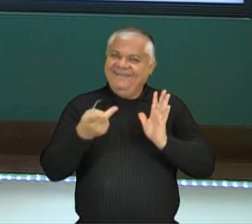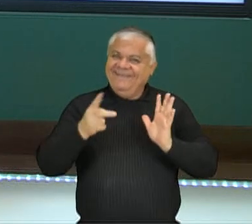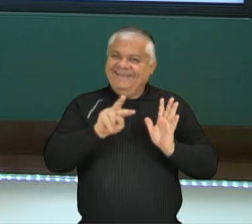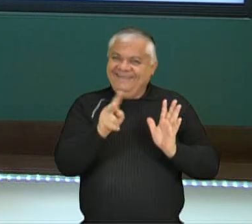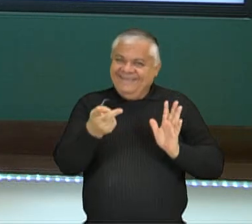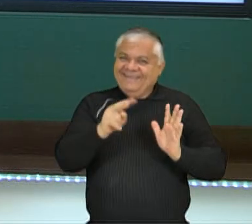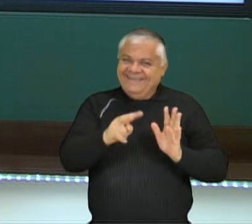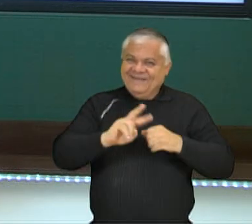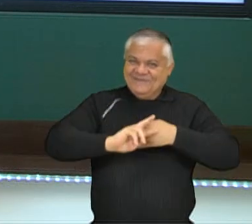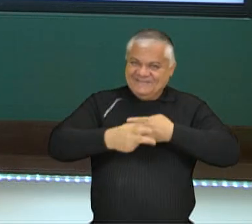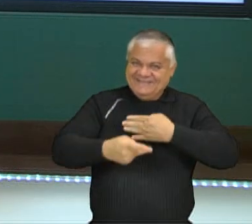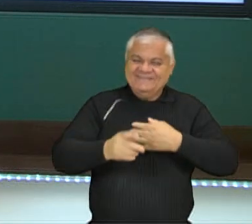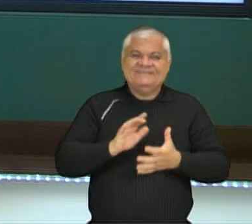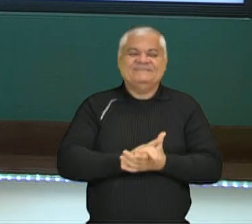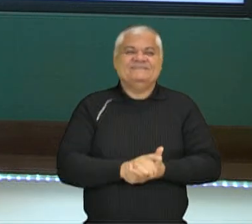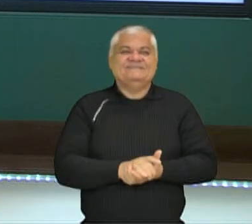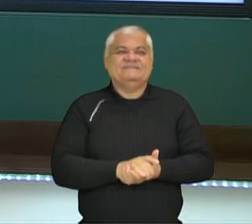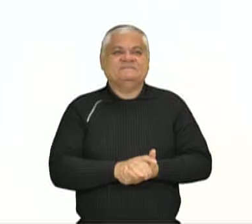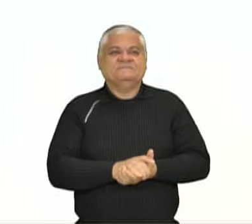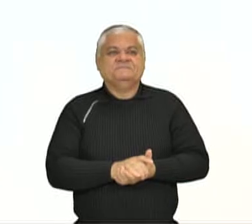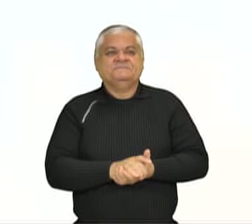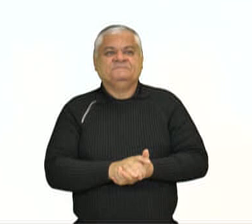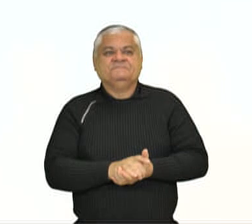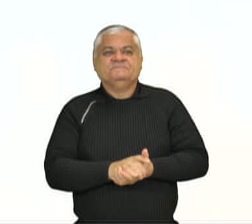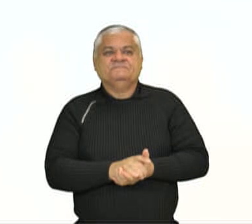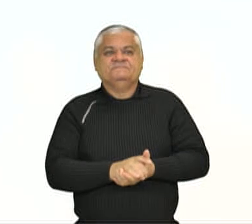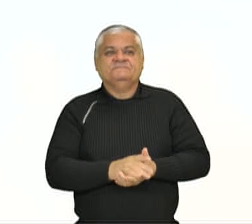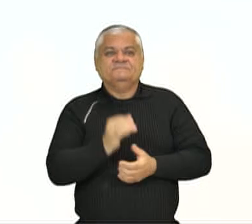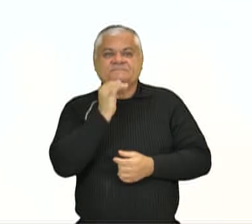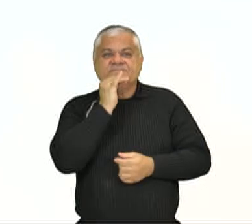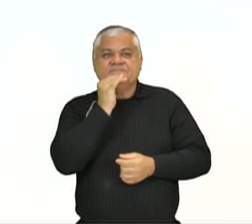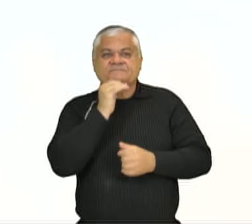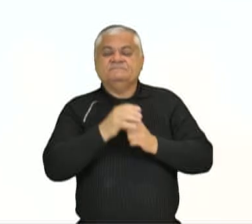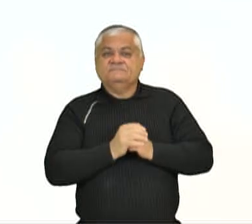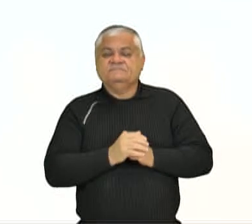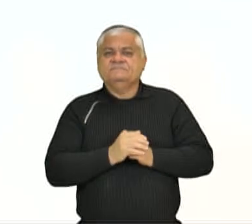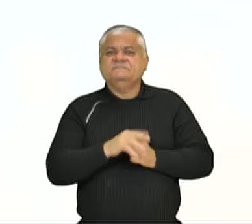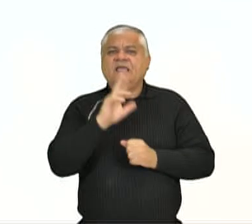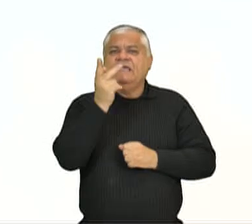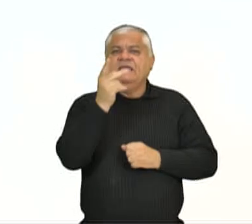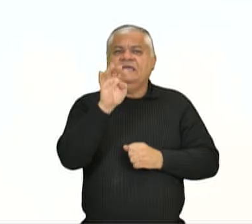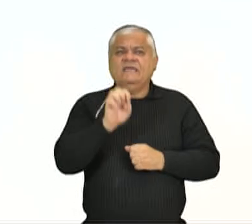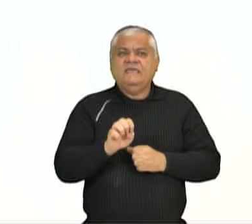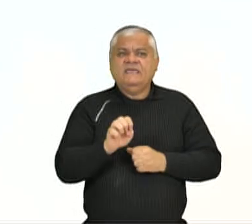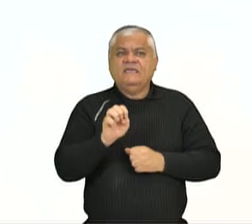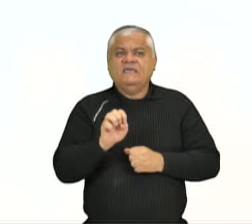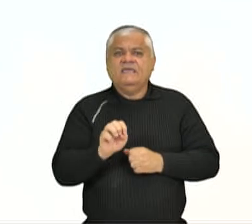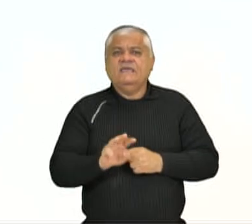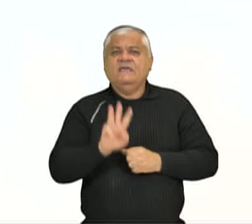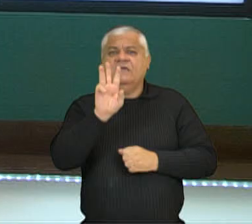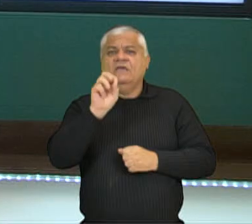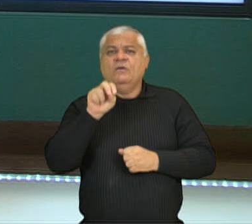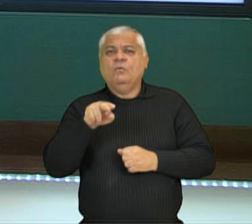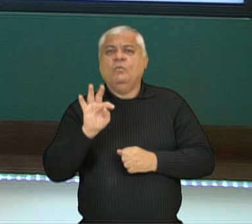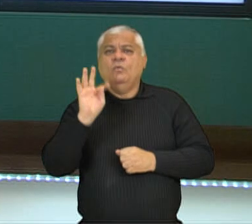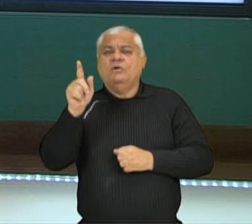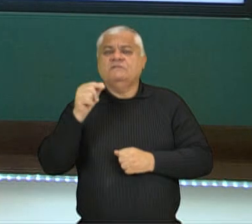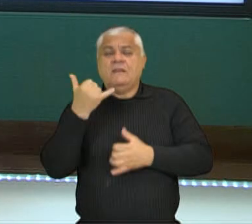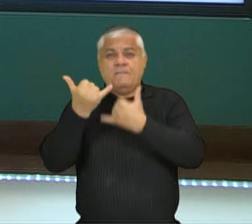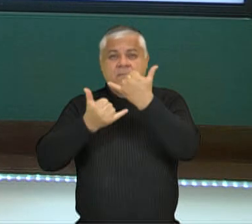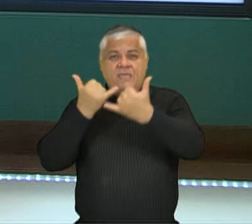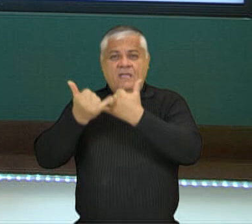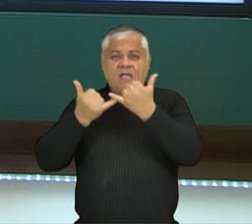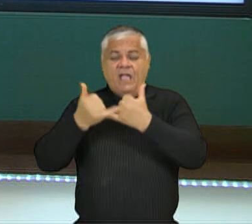causa e consequência aqui. Outro exemplo, if it rains, he won't play outside. Se chover, ele não vai brincar